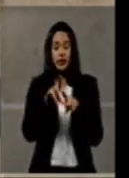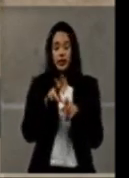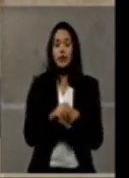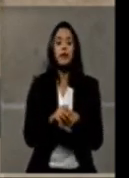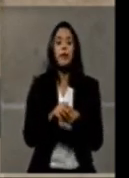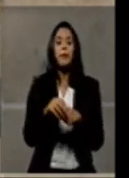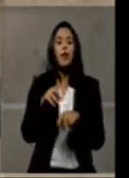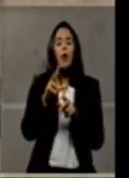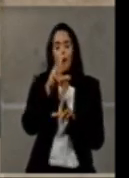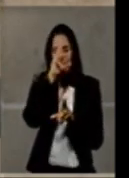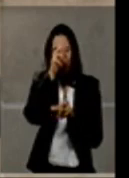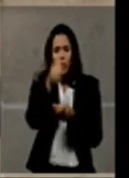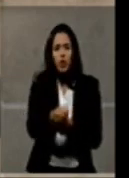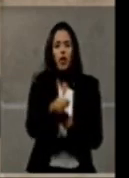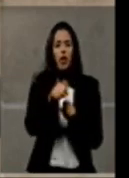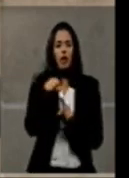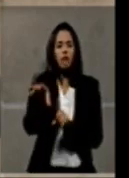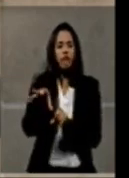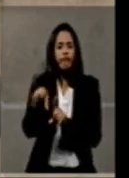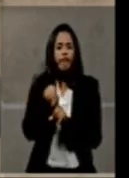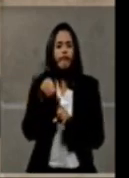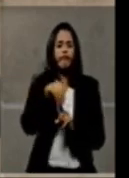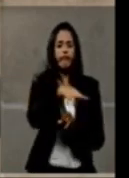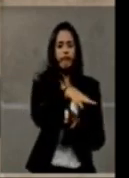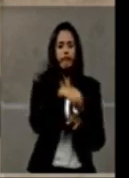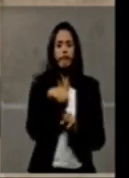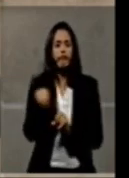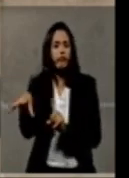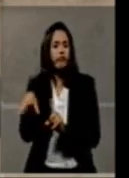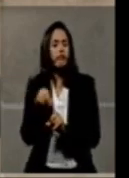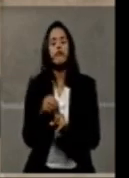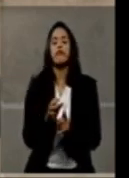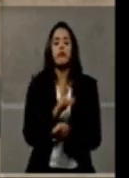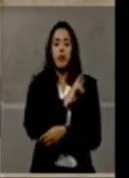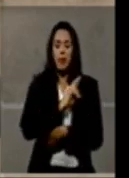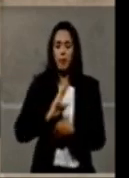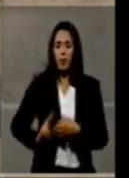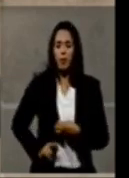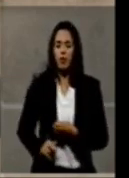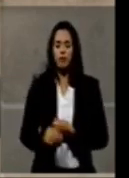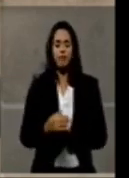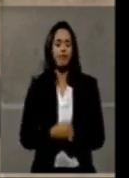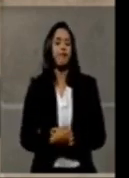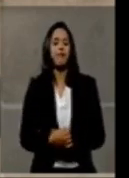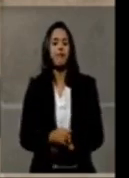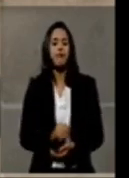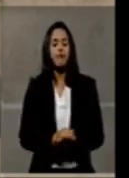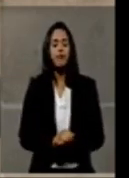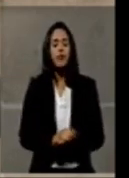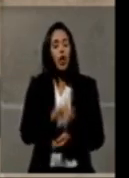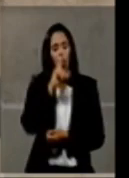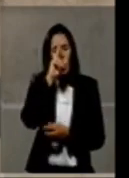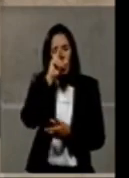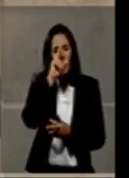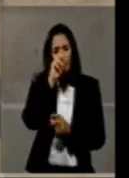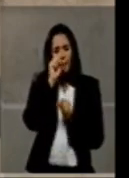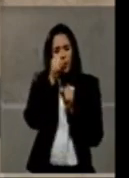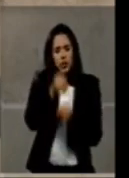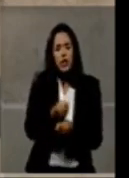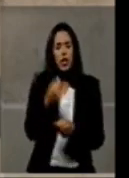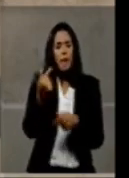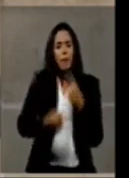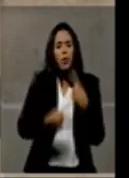moderador da república o desgaste do poder político conferiu-lhe este